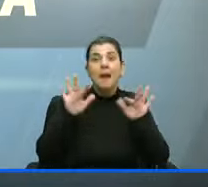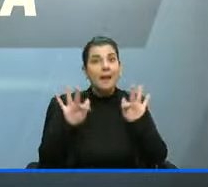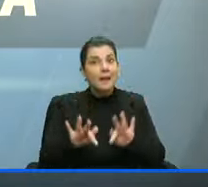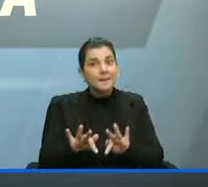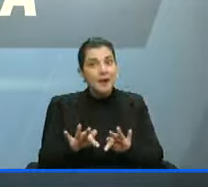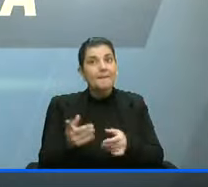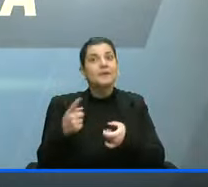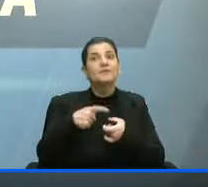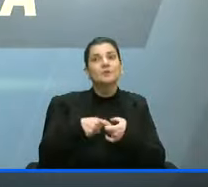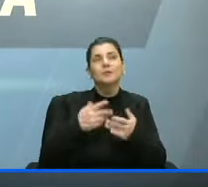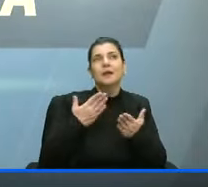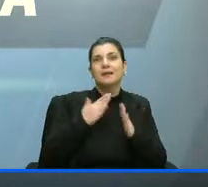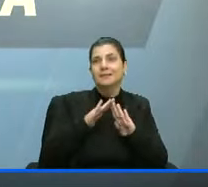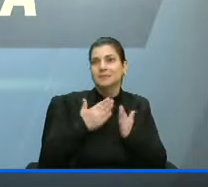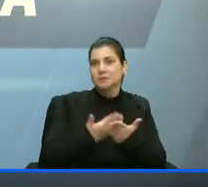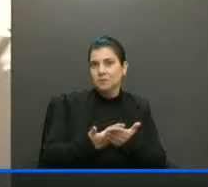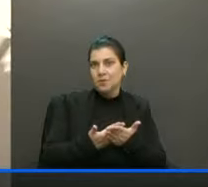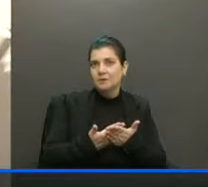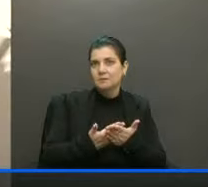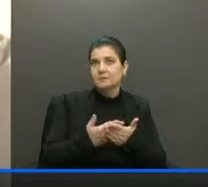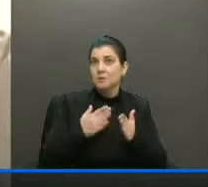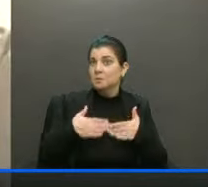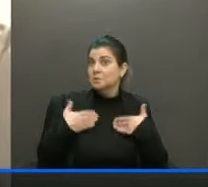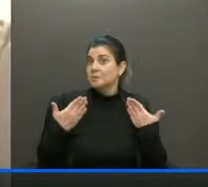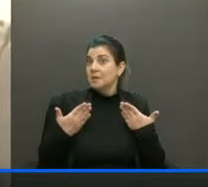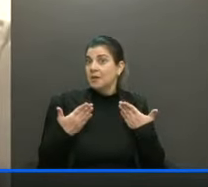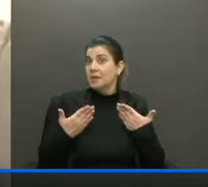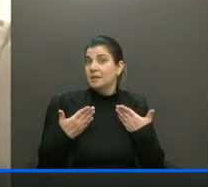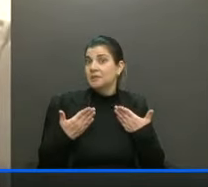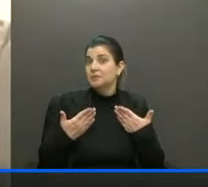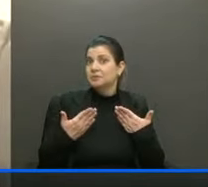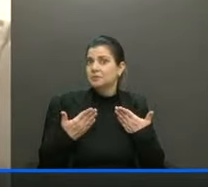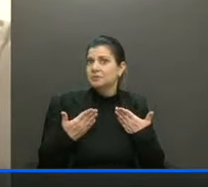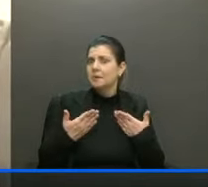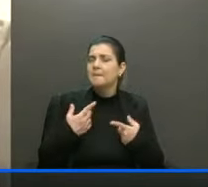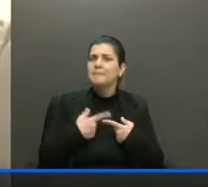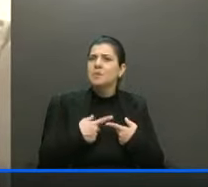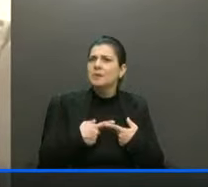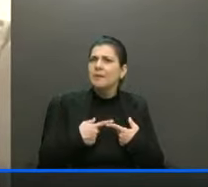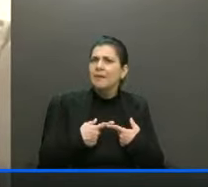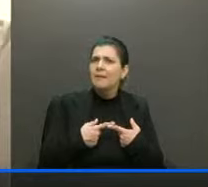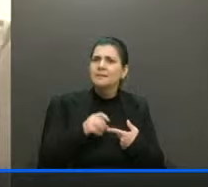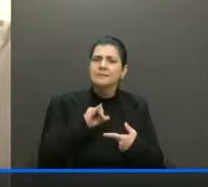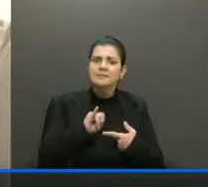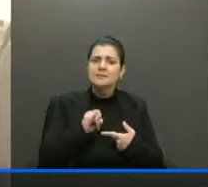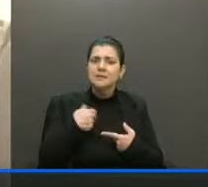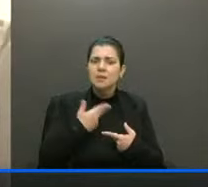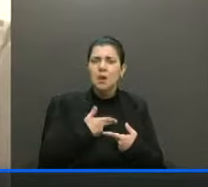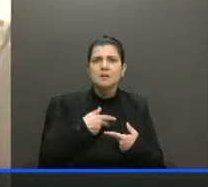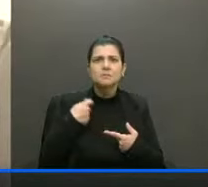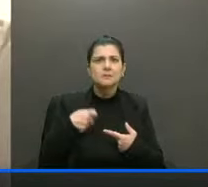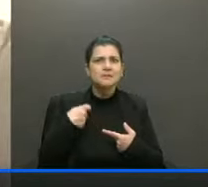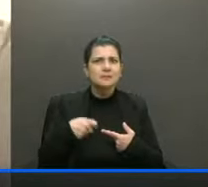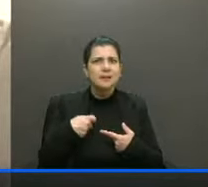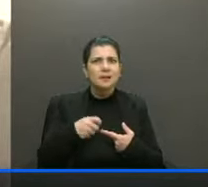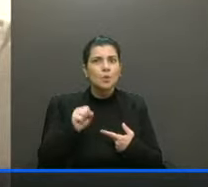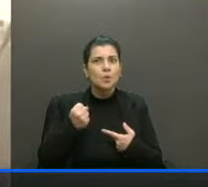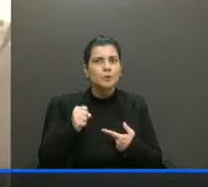me surpreende assim um pouco da fala, porque se nós precisávamos de, a Isabel falou,